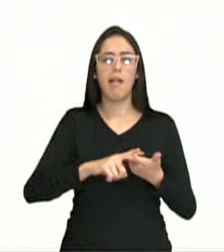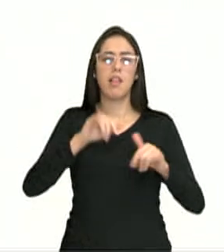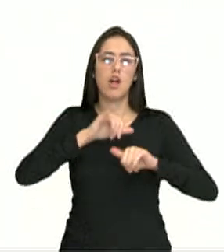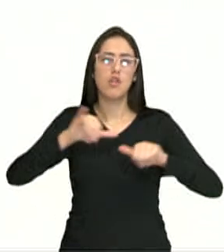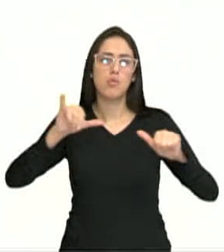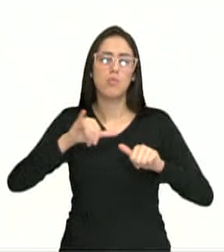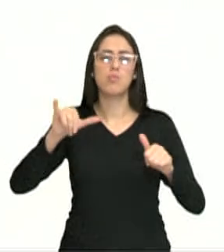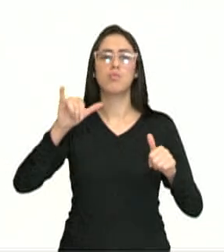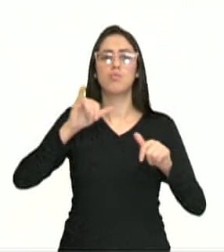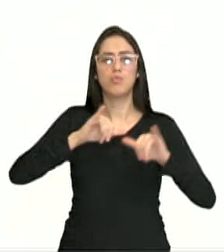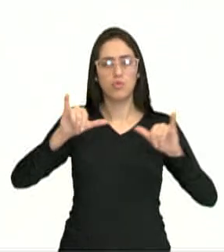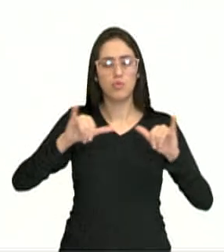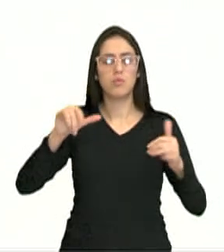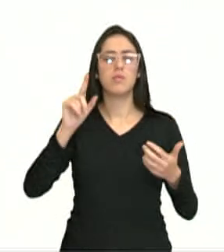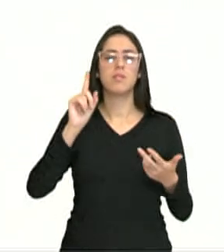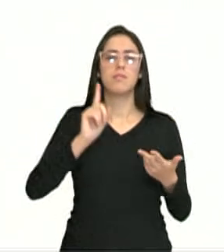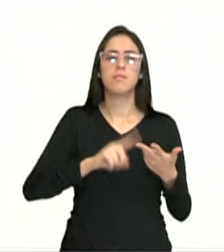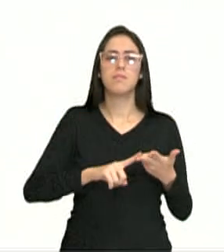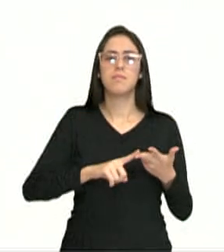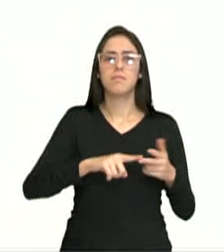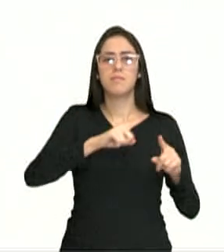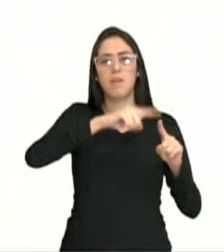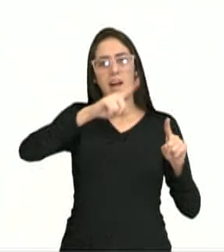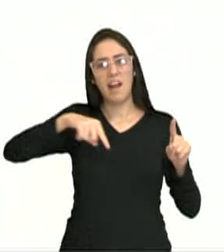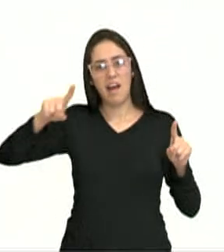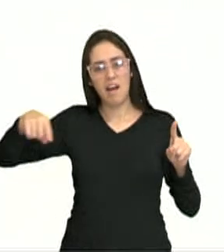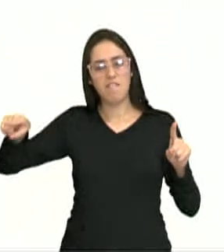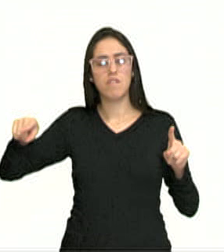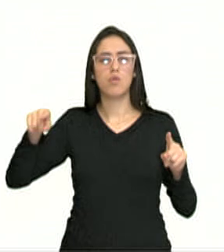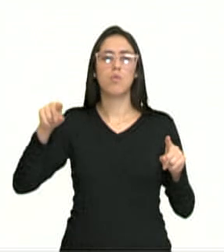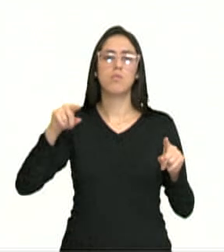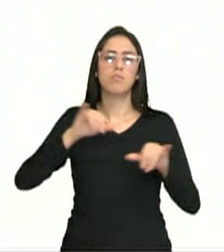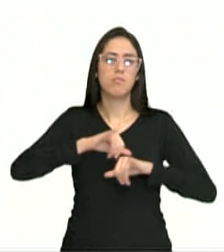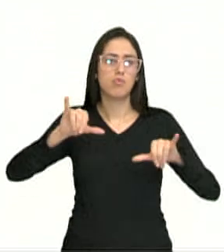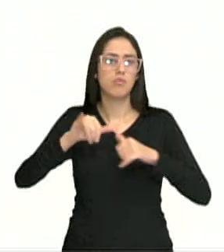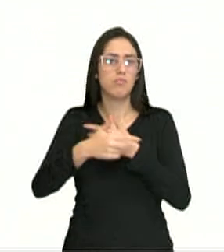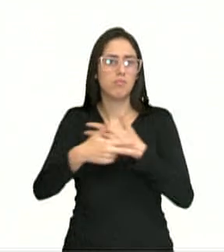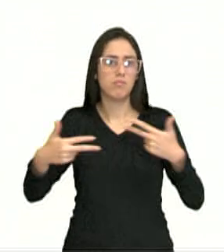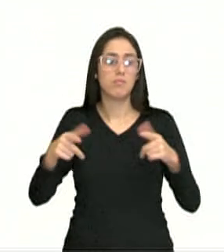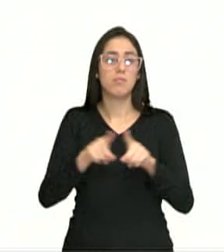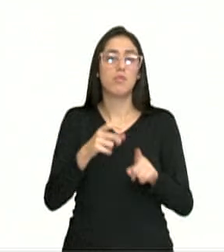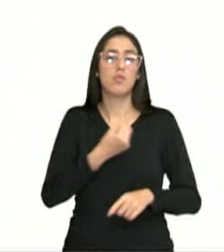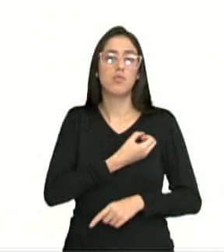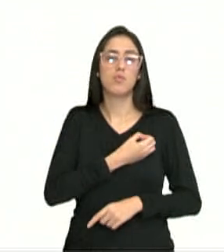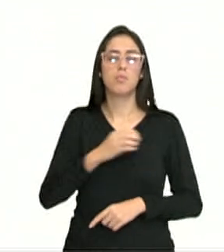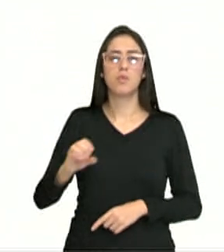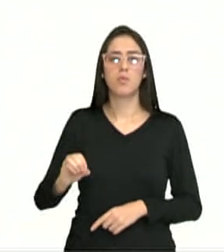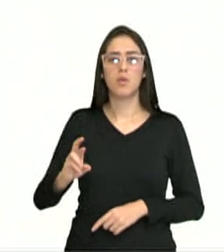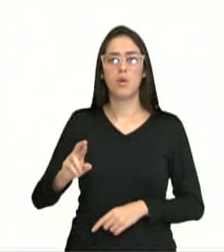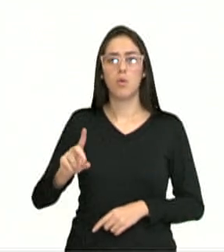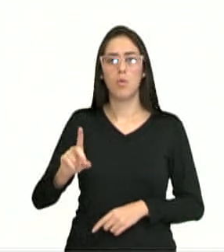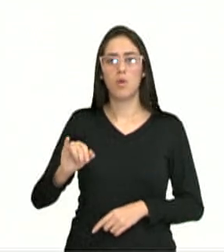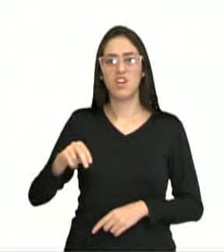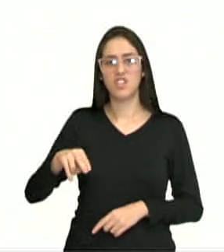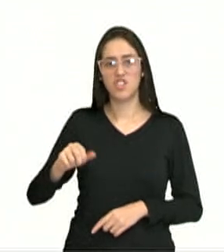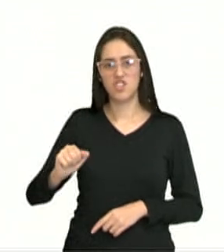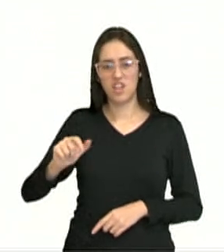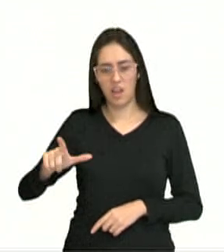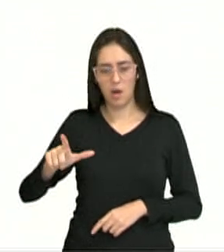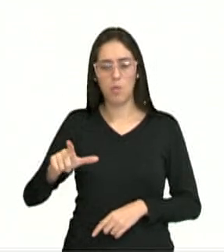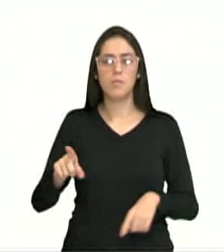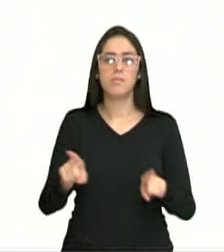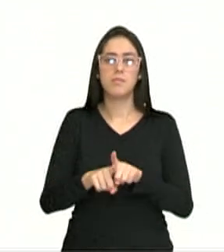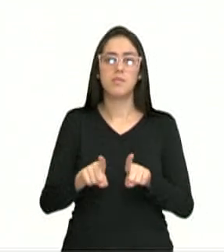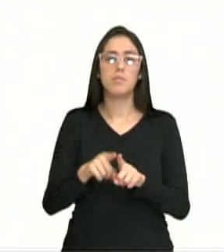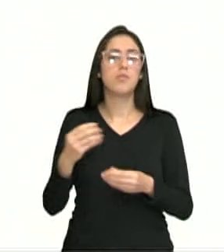e manchete, o emprego dos números ordinários e da apócope. E também o emprego